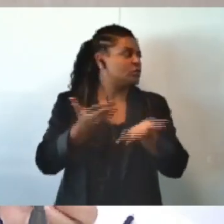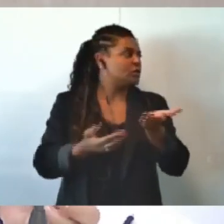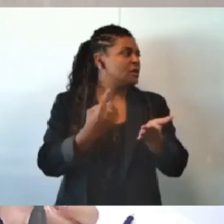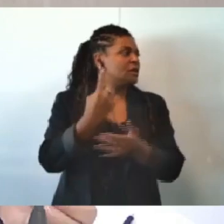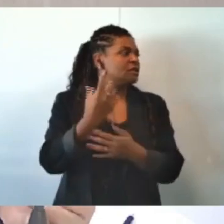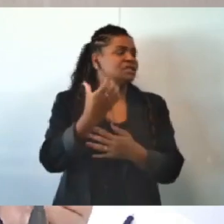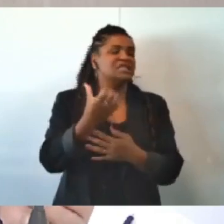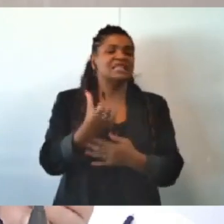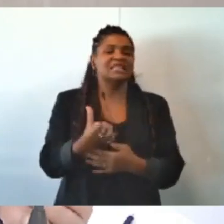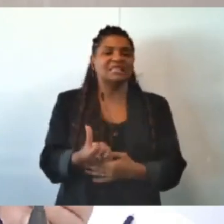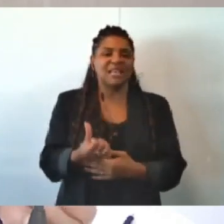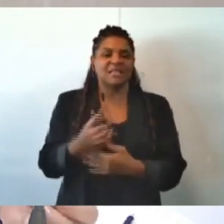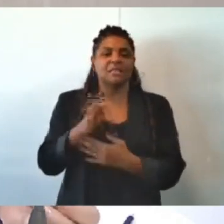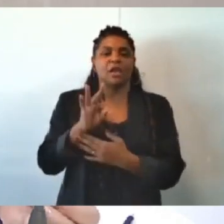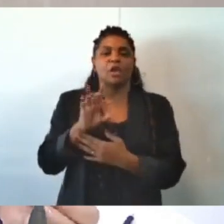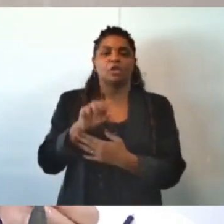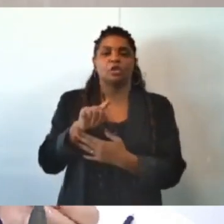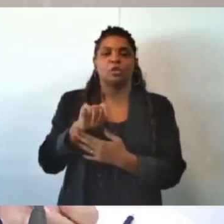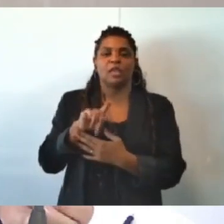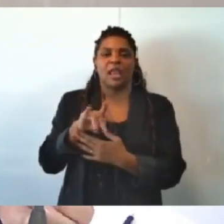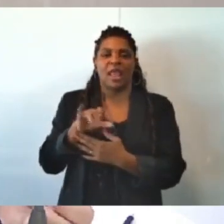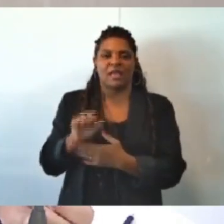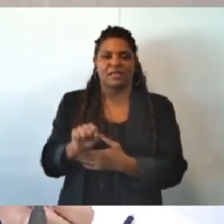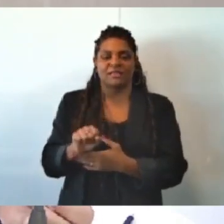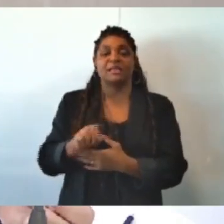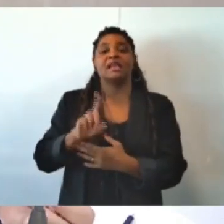a 9 mil toneladas a mais.